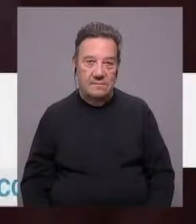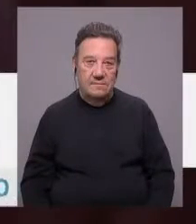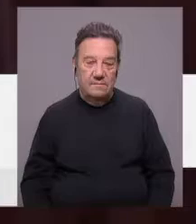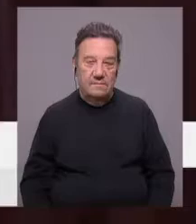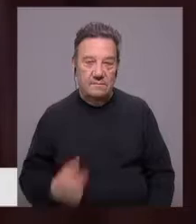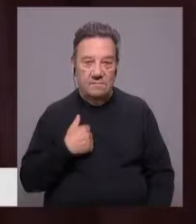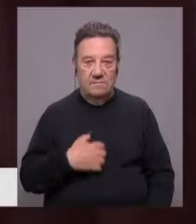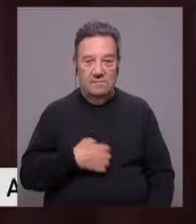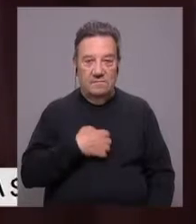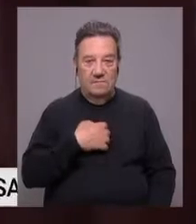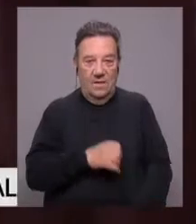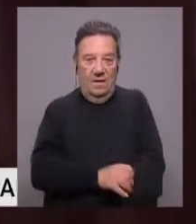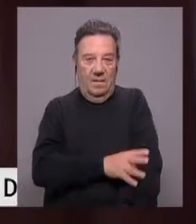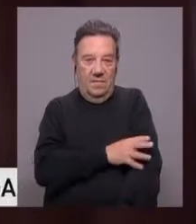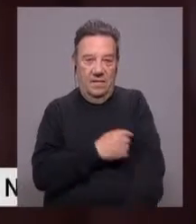Eu senti-me arrepiada.